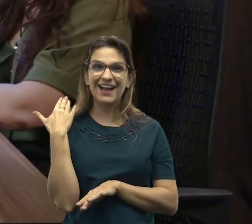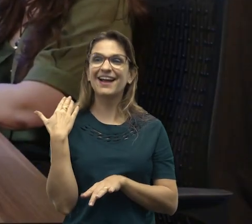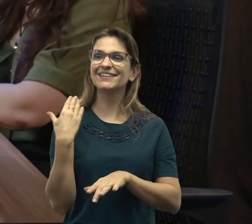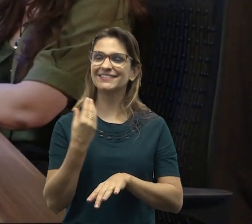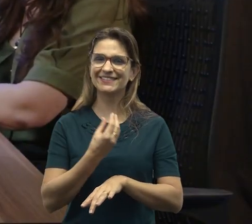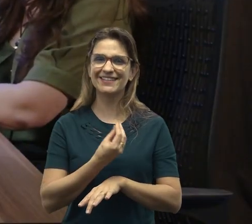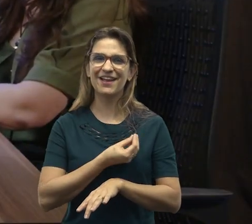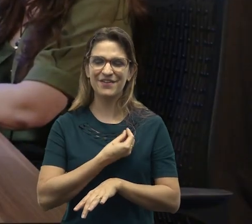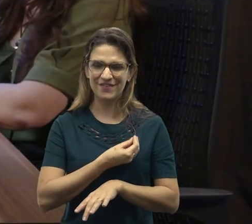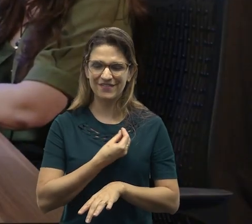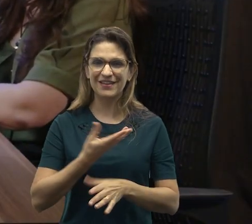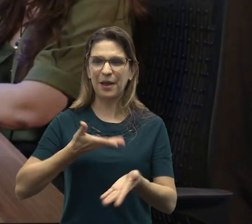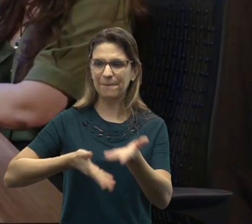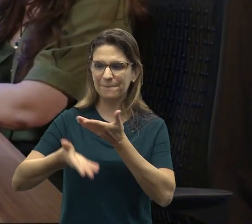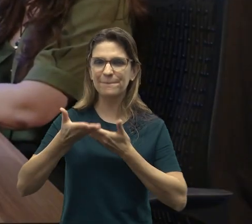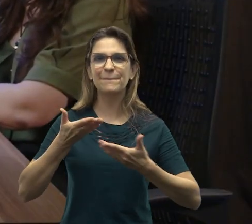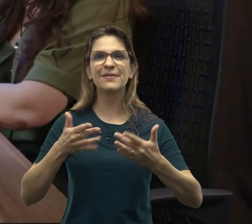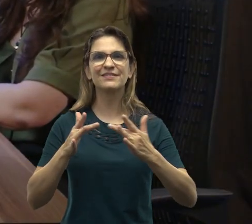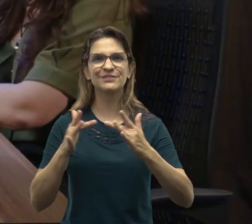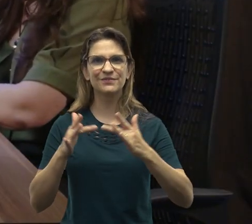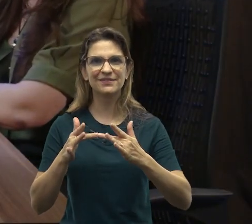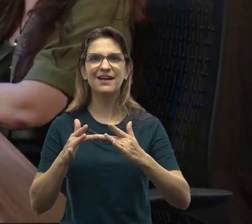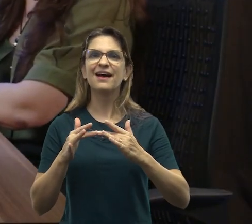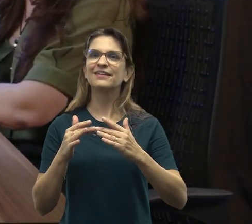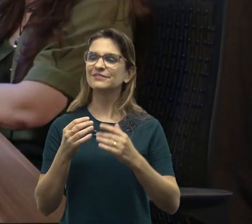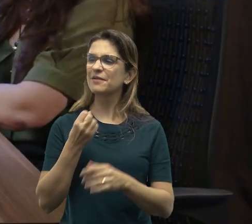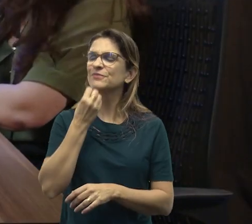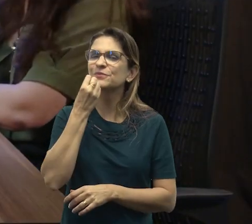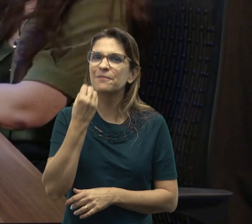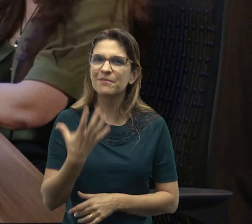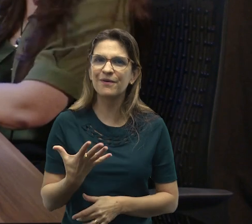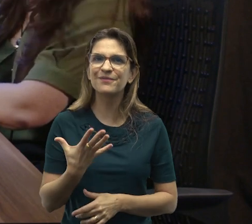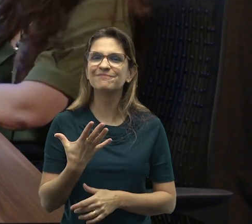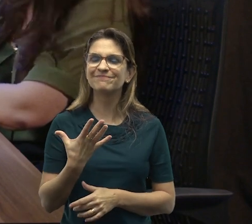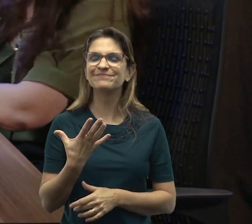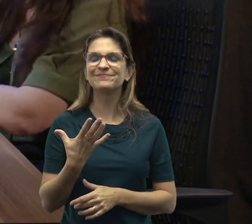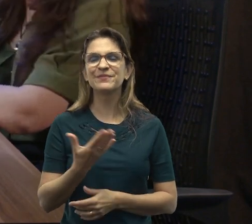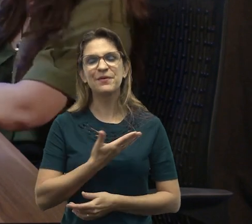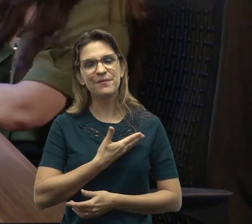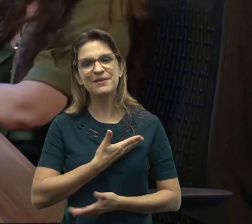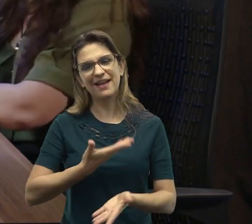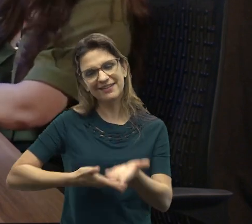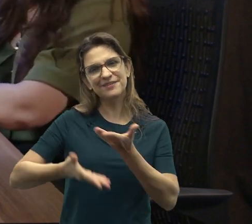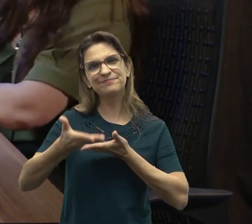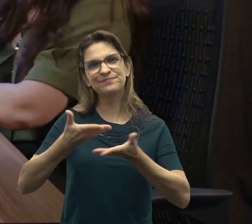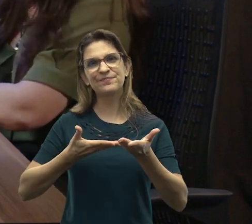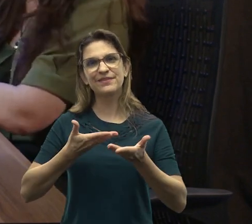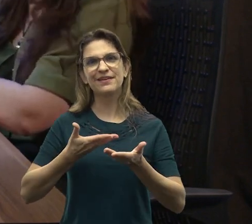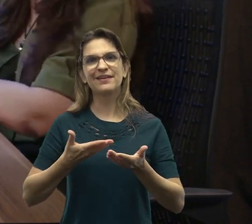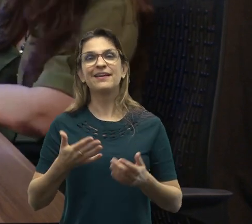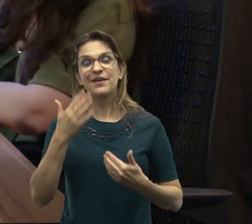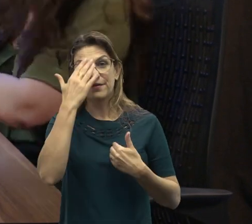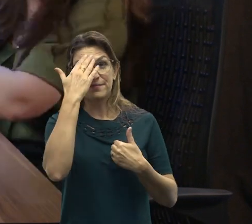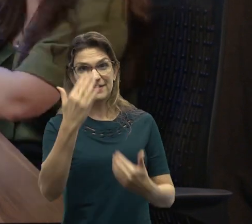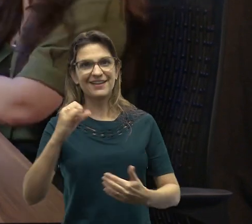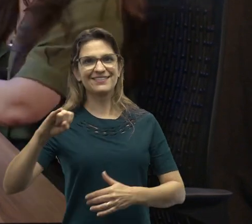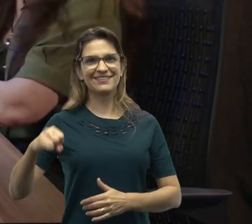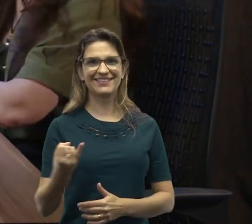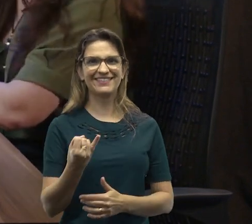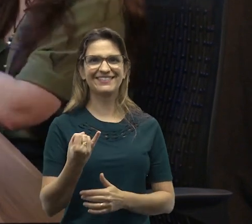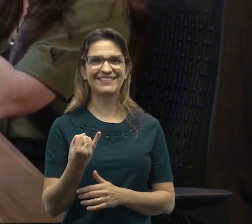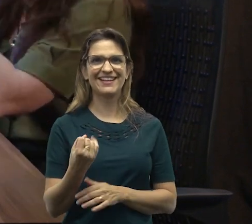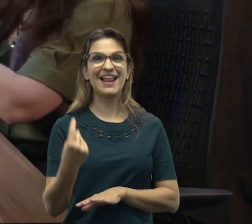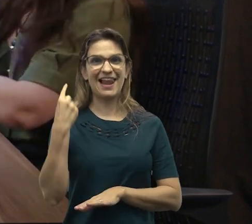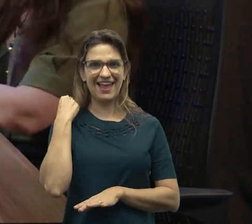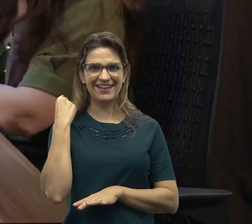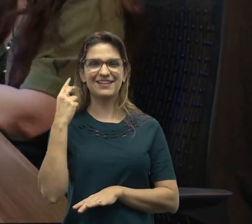você só tem a crescer nessa tua carreira. Muito obrigado pela convivência. Obrigada pela oportunidade. Também